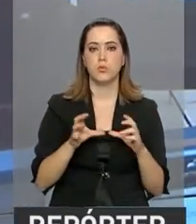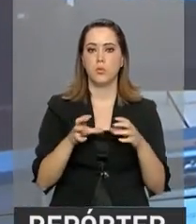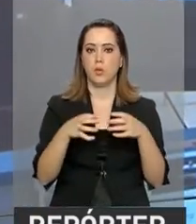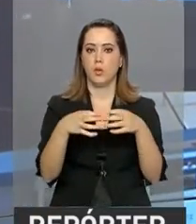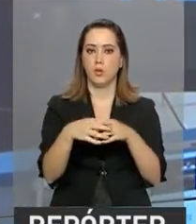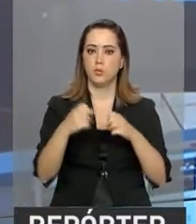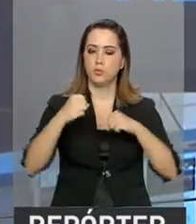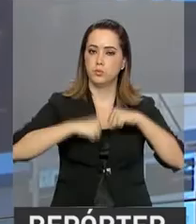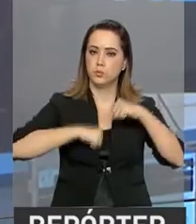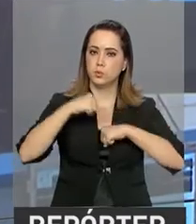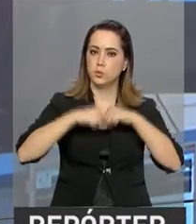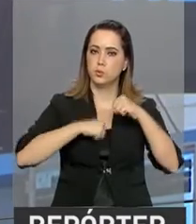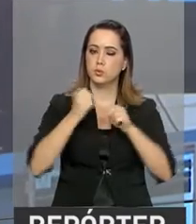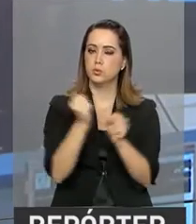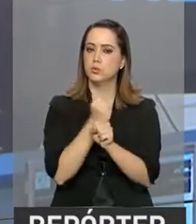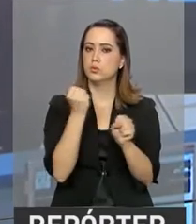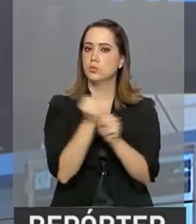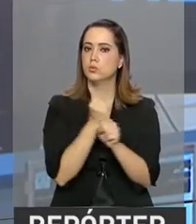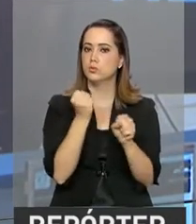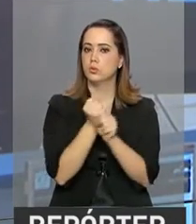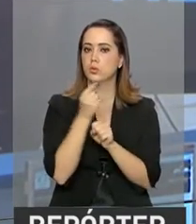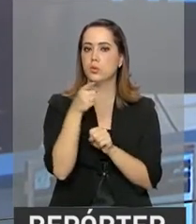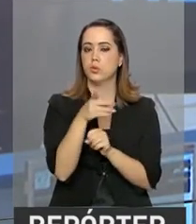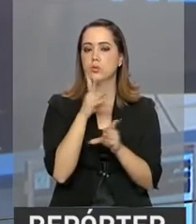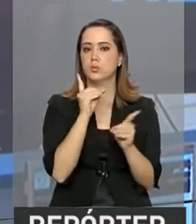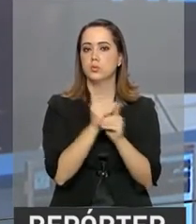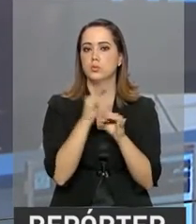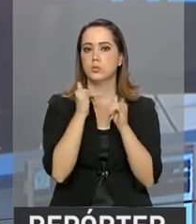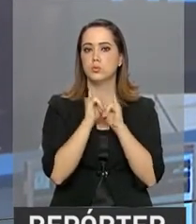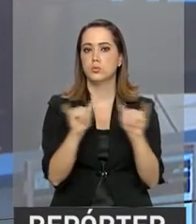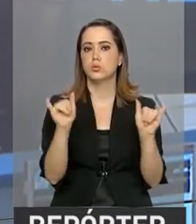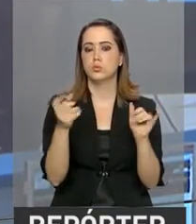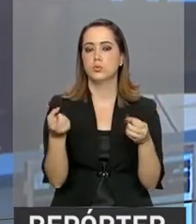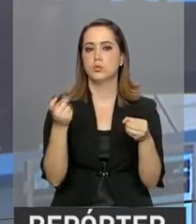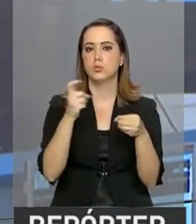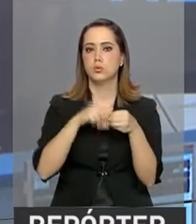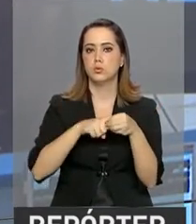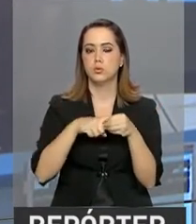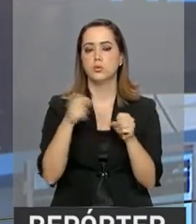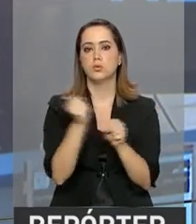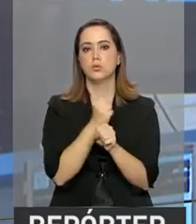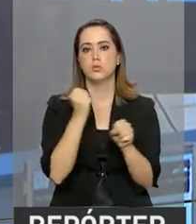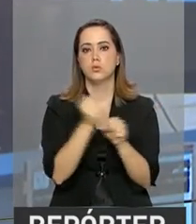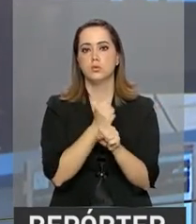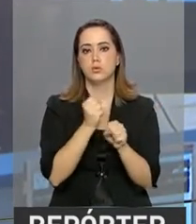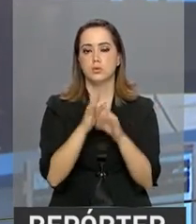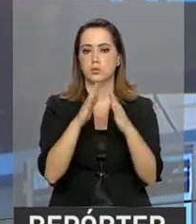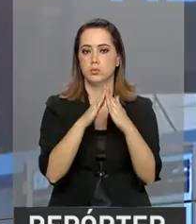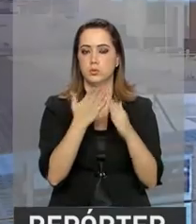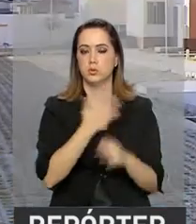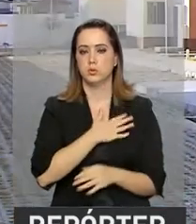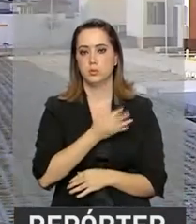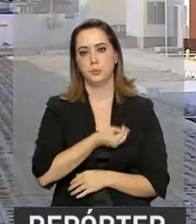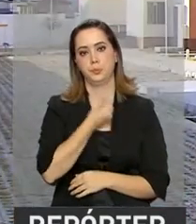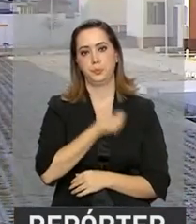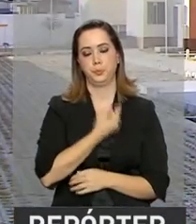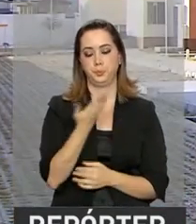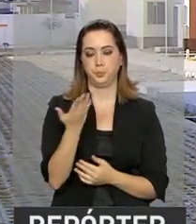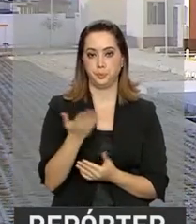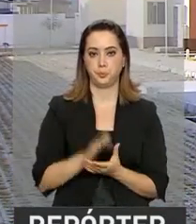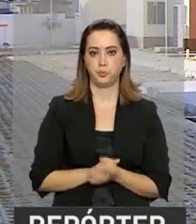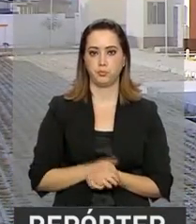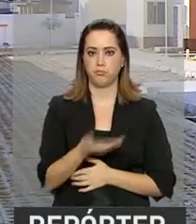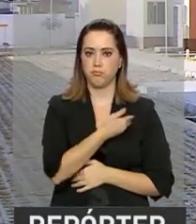da indústria da construção o encontro foi anunciado a retomada das obras do programa minha casa minha vida o governo federal